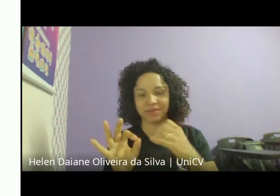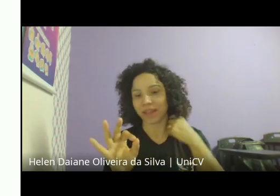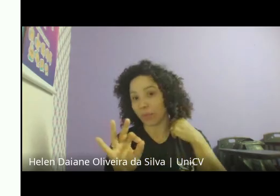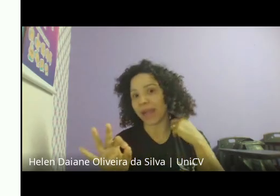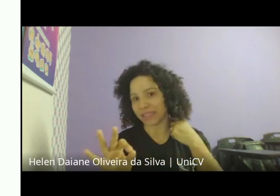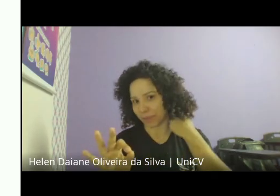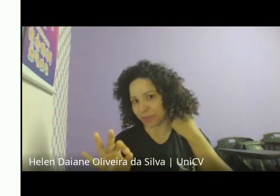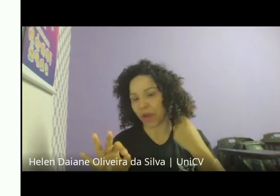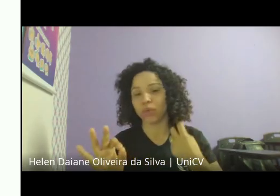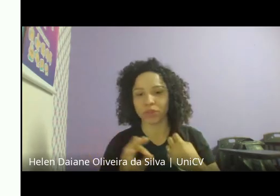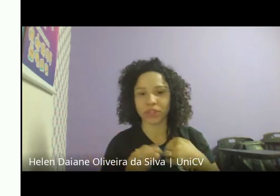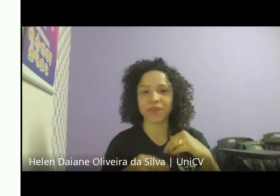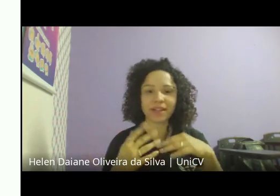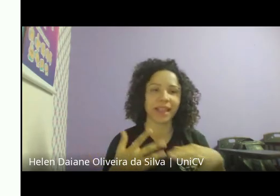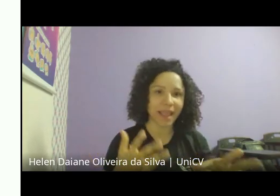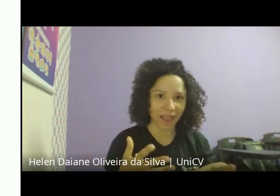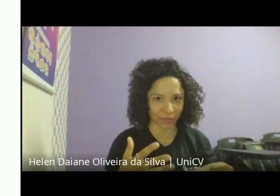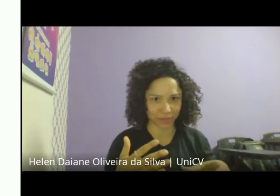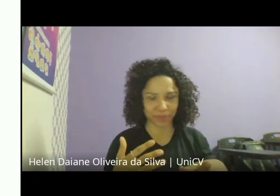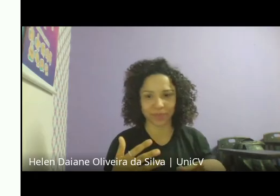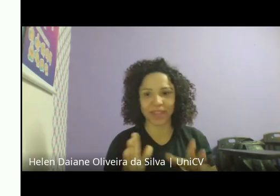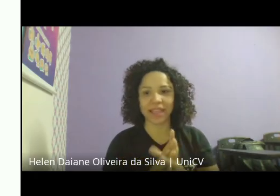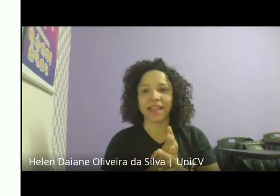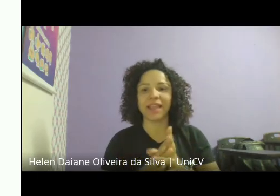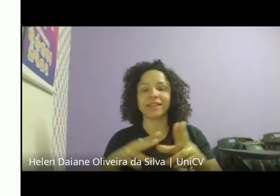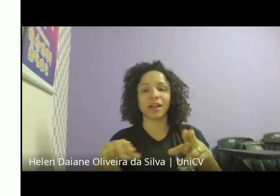Evita, ao máximo. Alguns autores falam até que é errado.